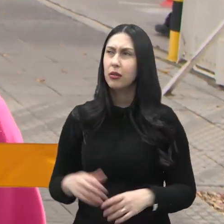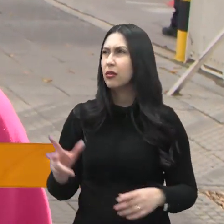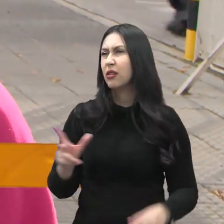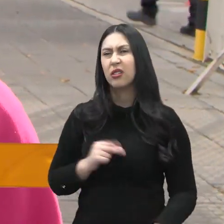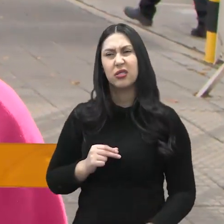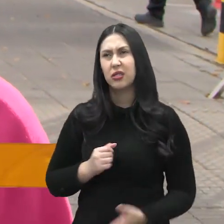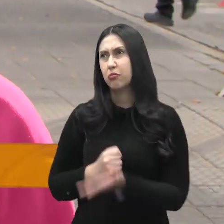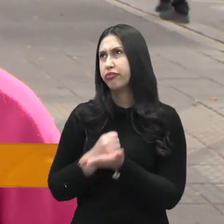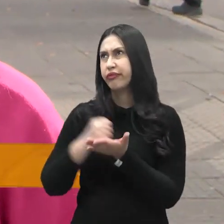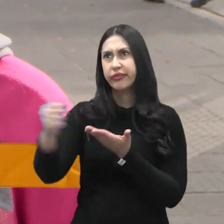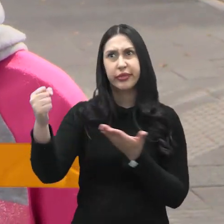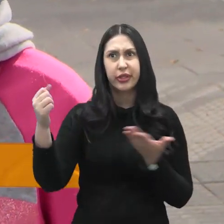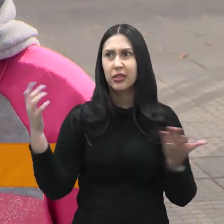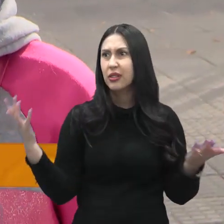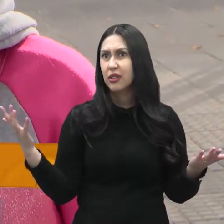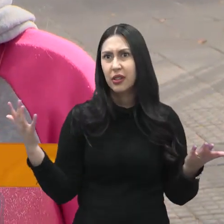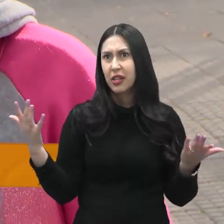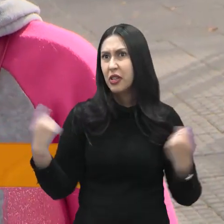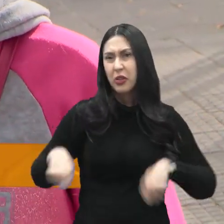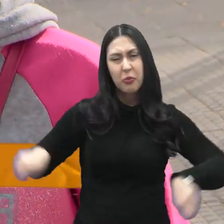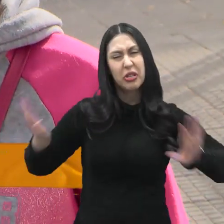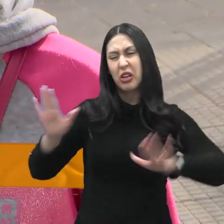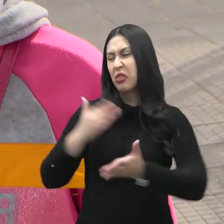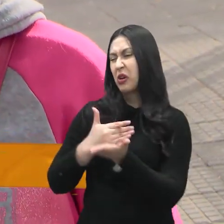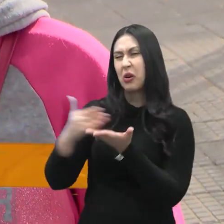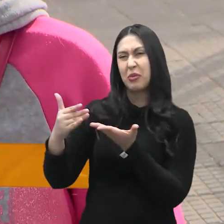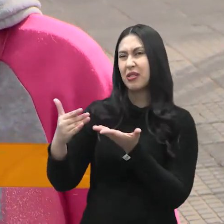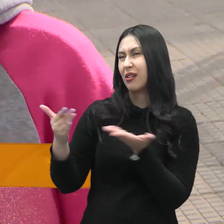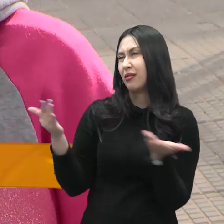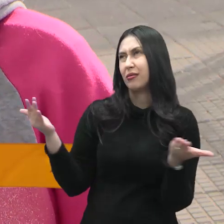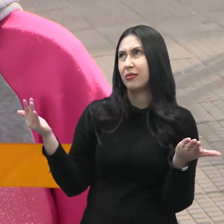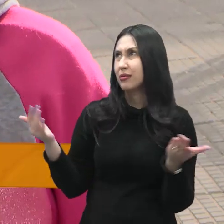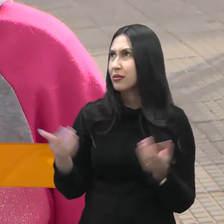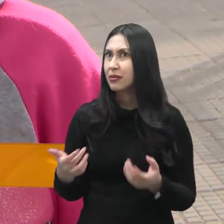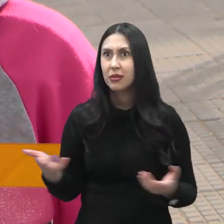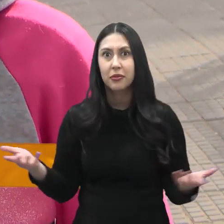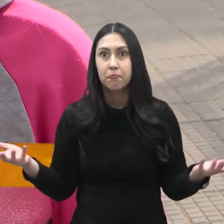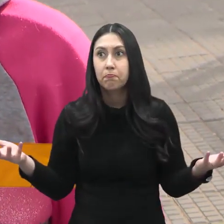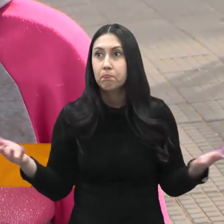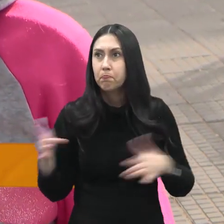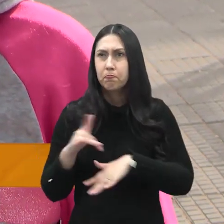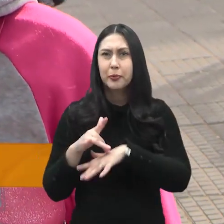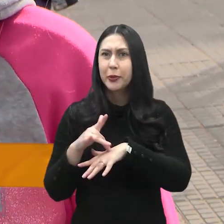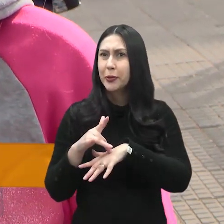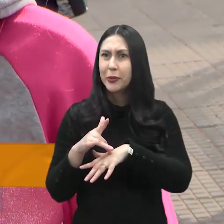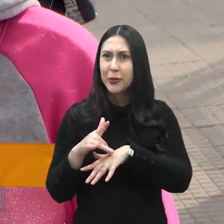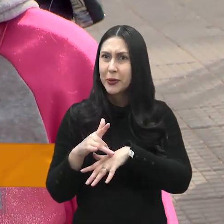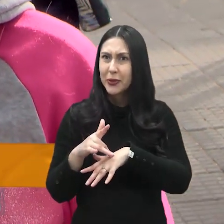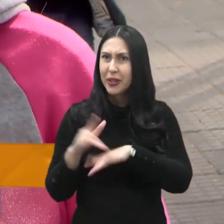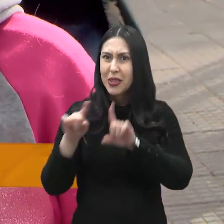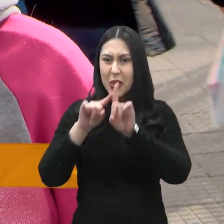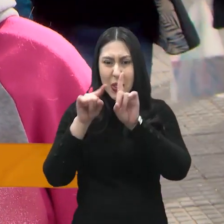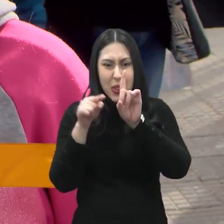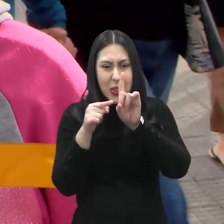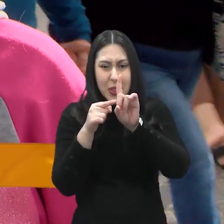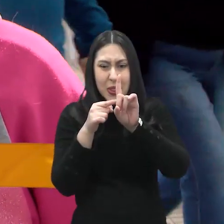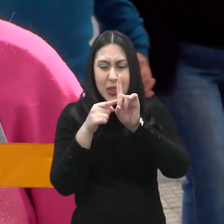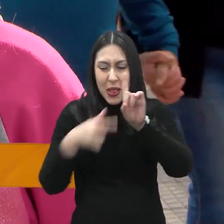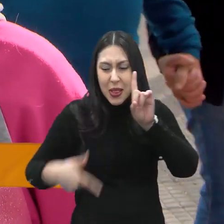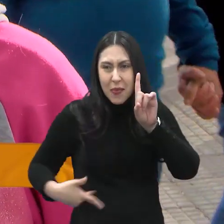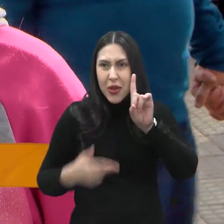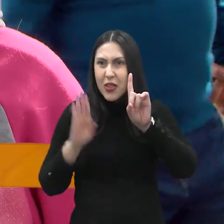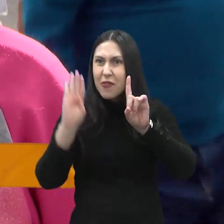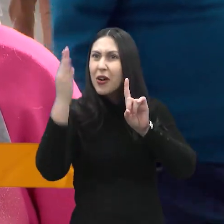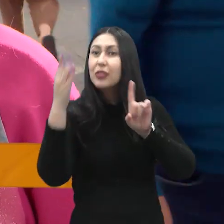indo longe demais já. Nem devia ter começado esse negócio pra início de conversa, mas fazer parto de boneca ainda. Tem mulheres